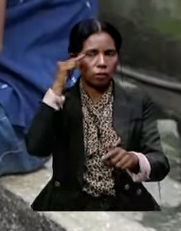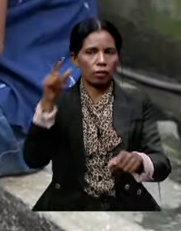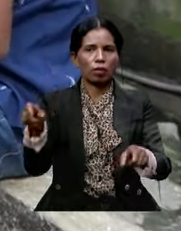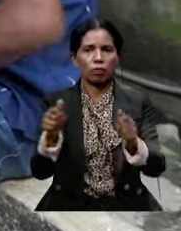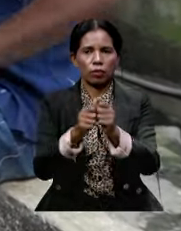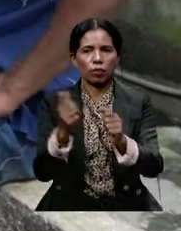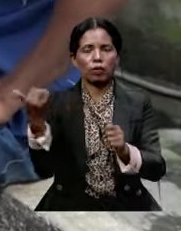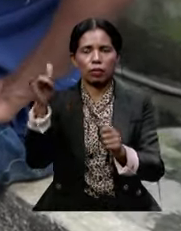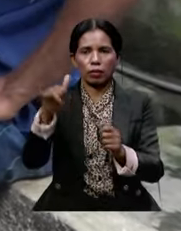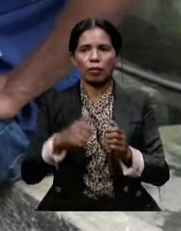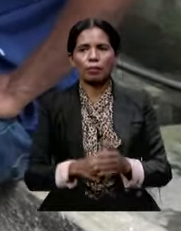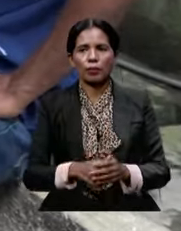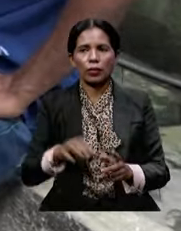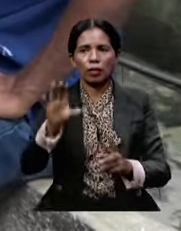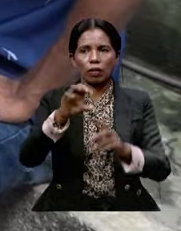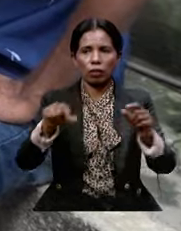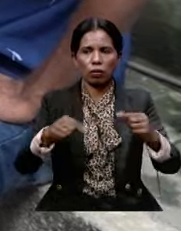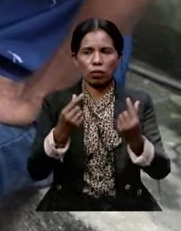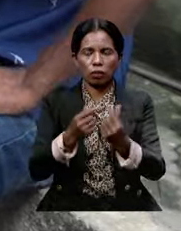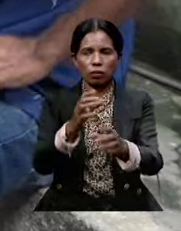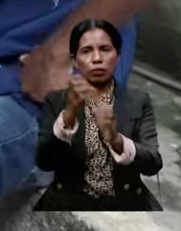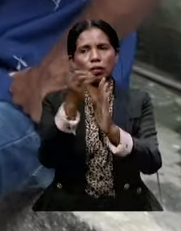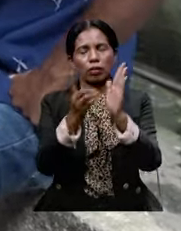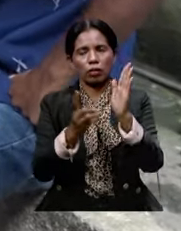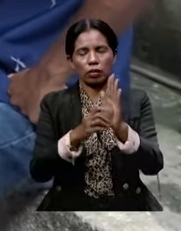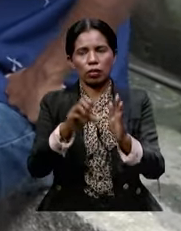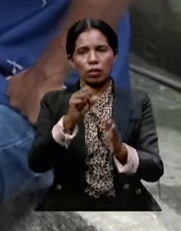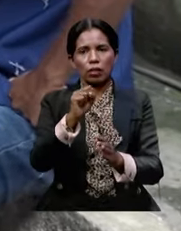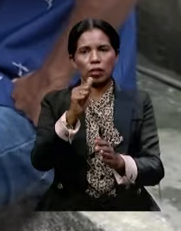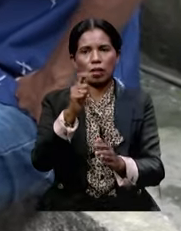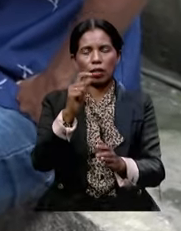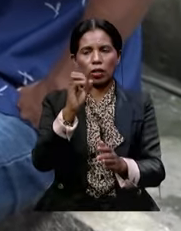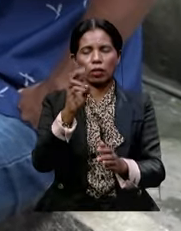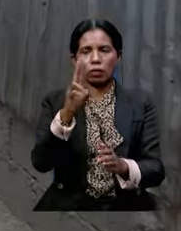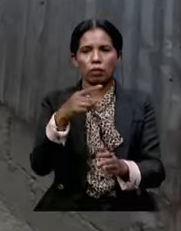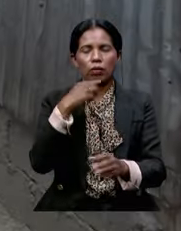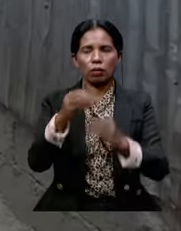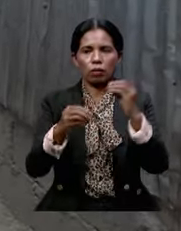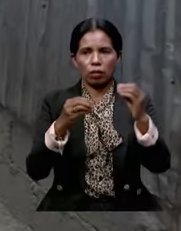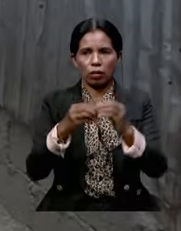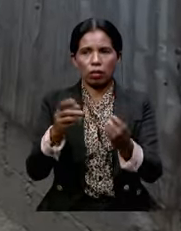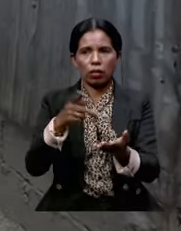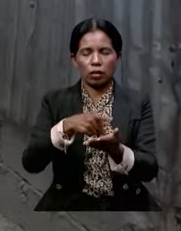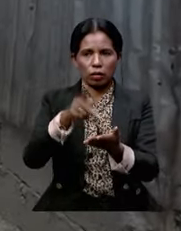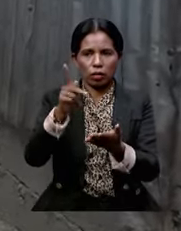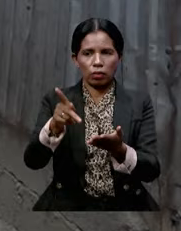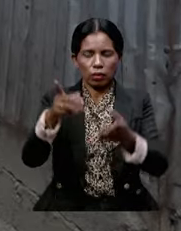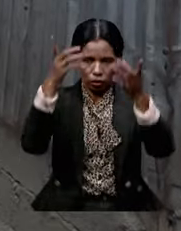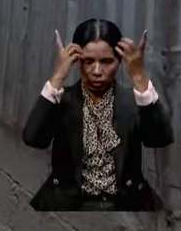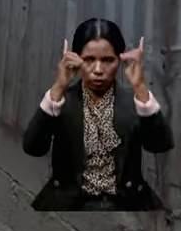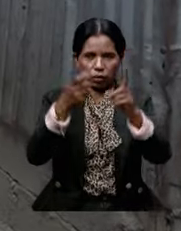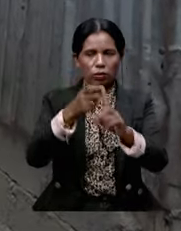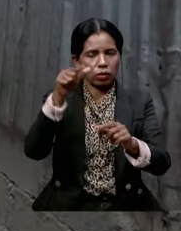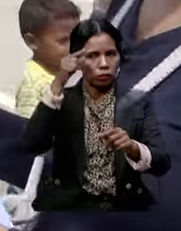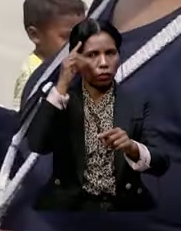sira. Sefi equipa recolhamento dados Rússia Seattle e a área Bebonu Kateten, com a indemnização ne decisão Rússia